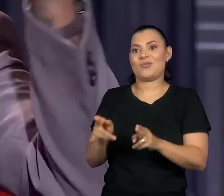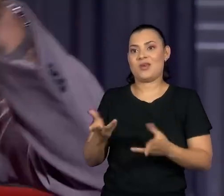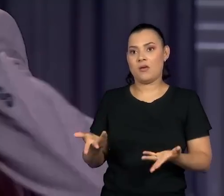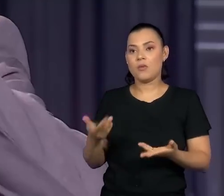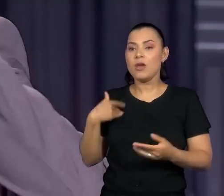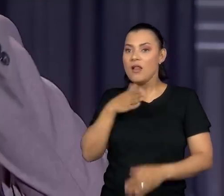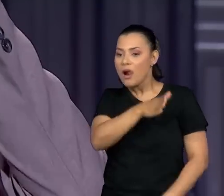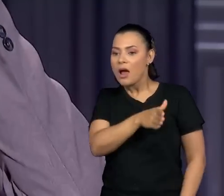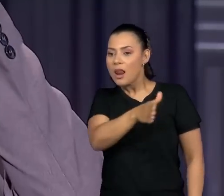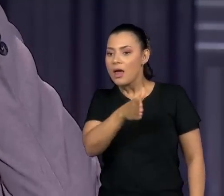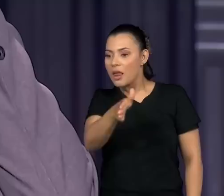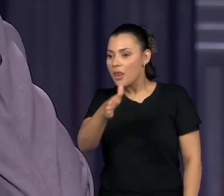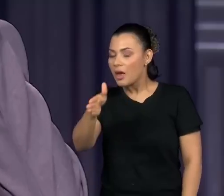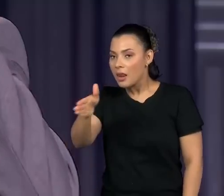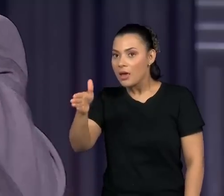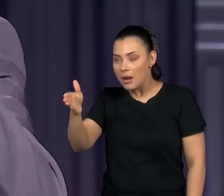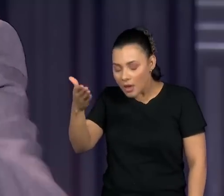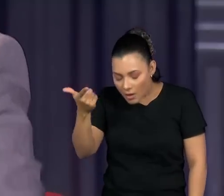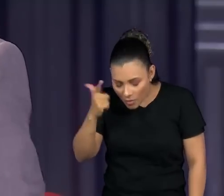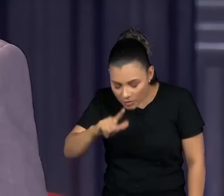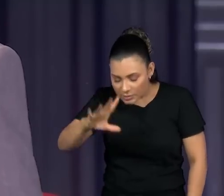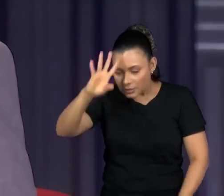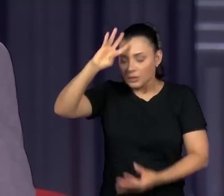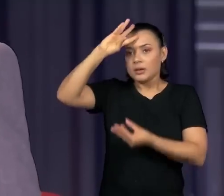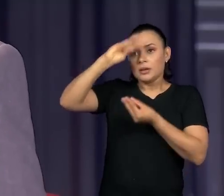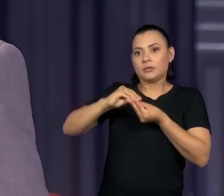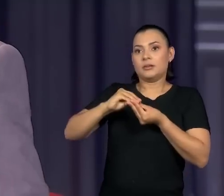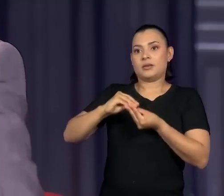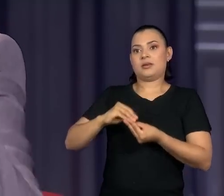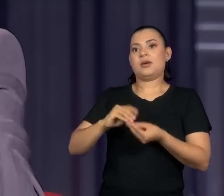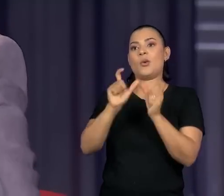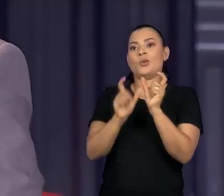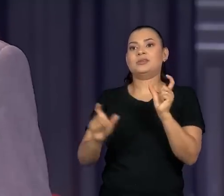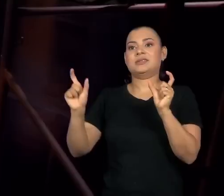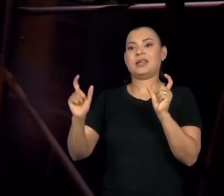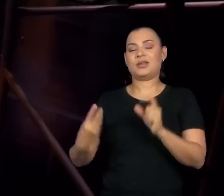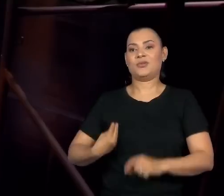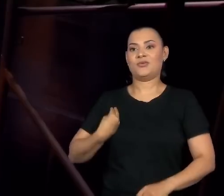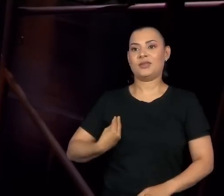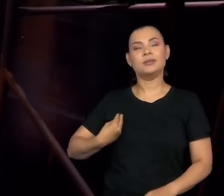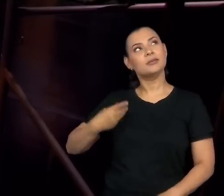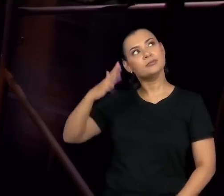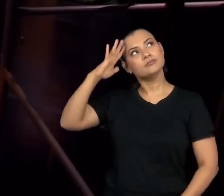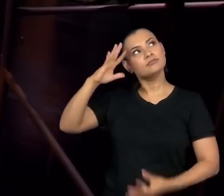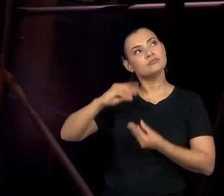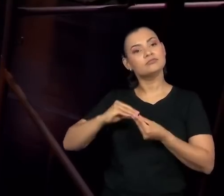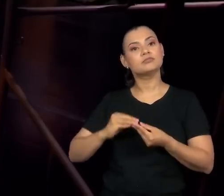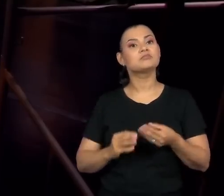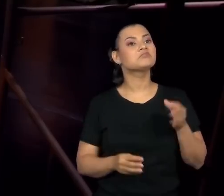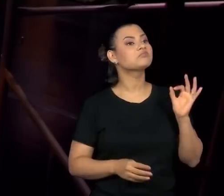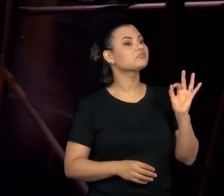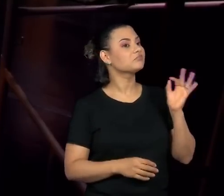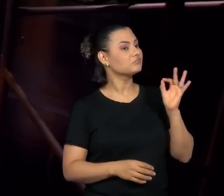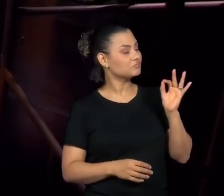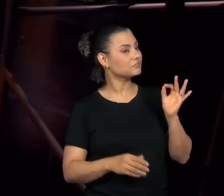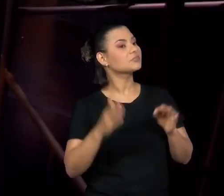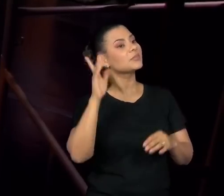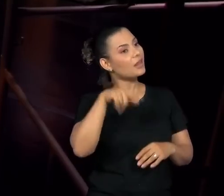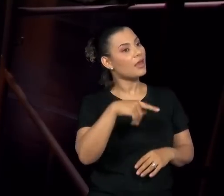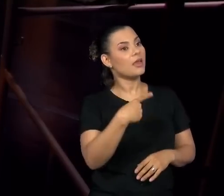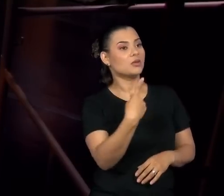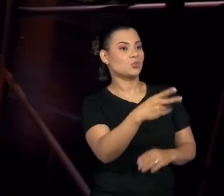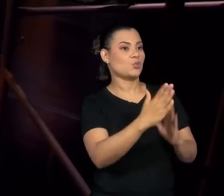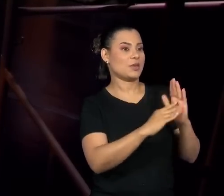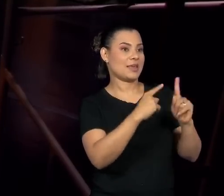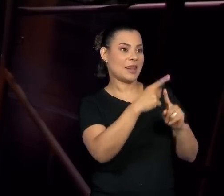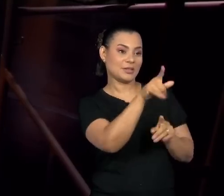vários locais até criar esse conceito de estado de Buda, né? Eu tô falando. Me ajudou. É o conceito da sua